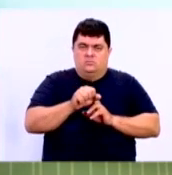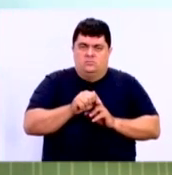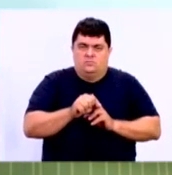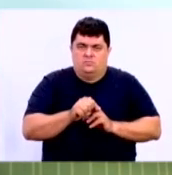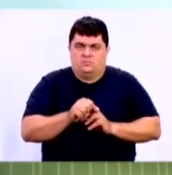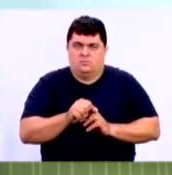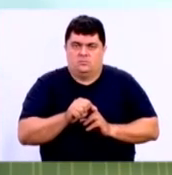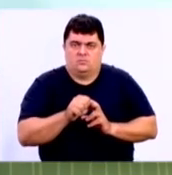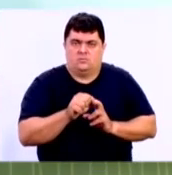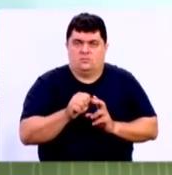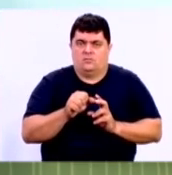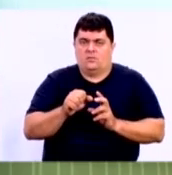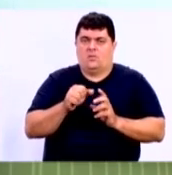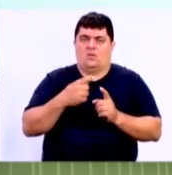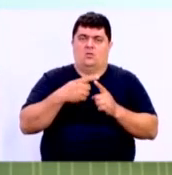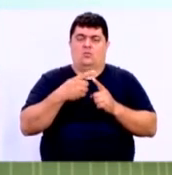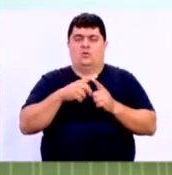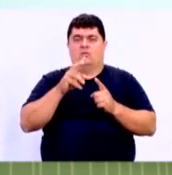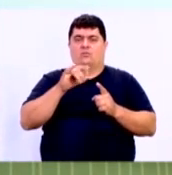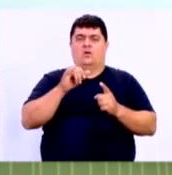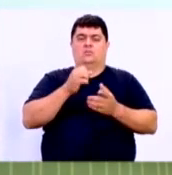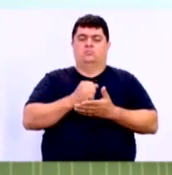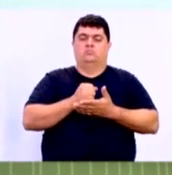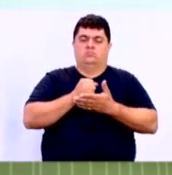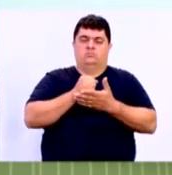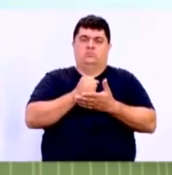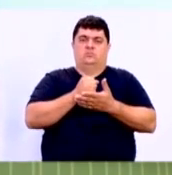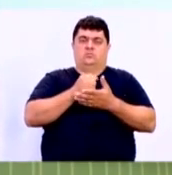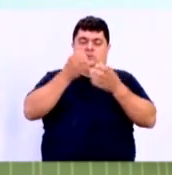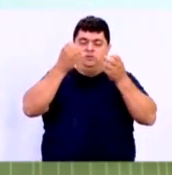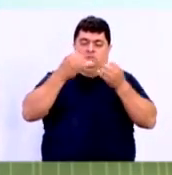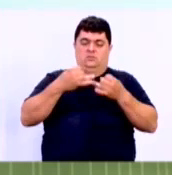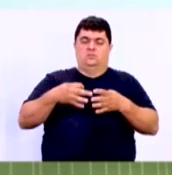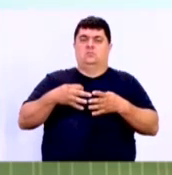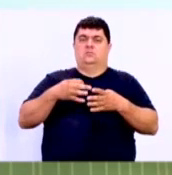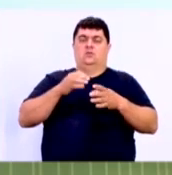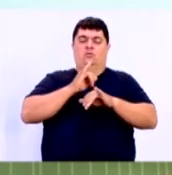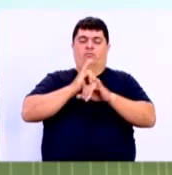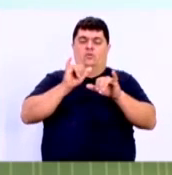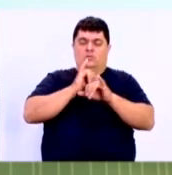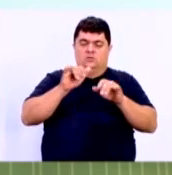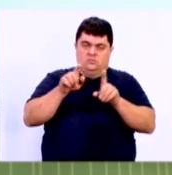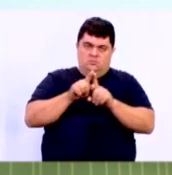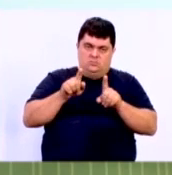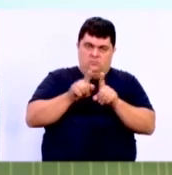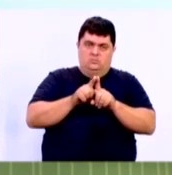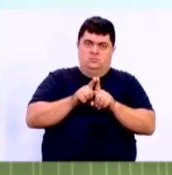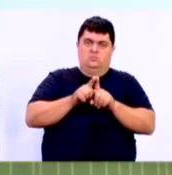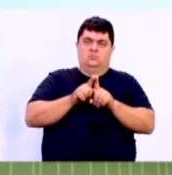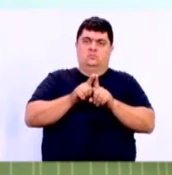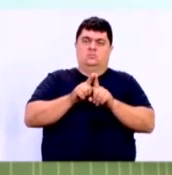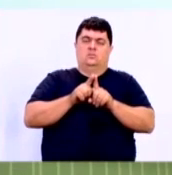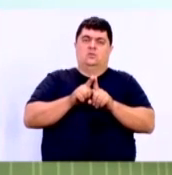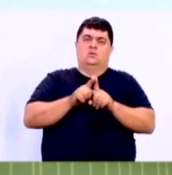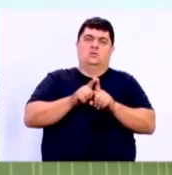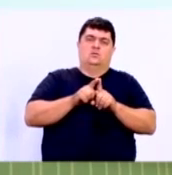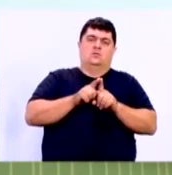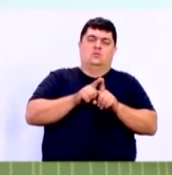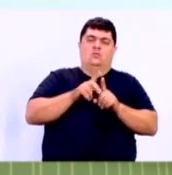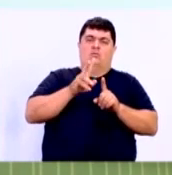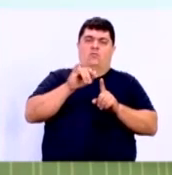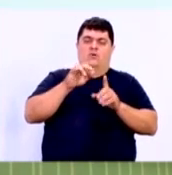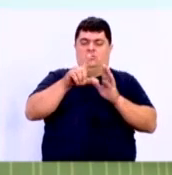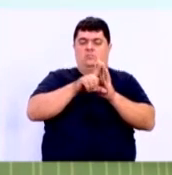Porque ele tanto vai te dar um certo apoio gerencial, apoio de informações para a tomada de decisão, quanto vai